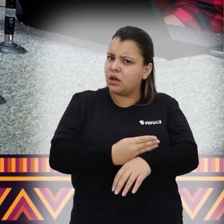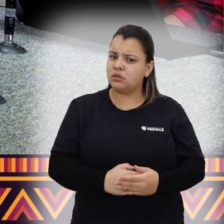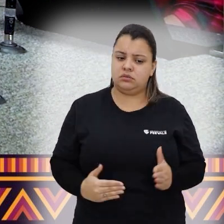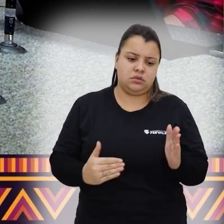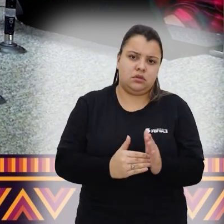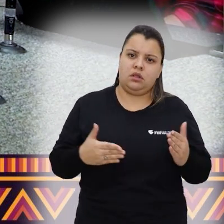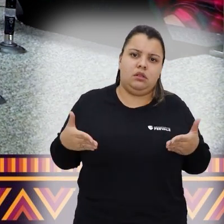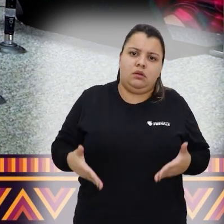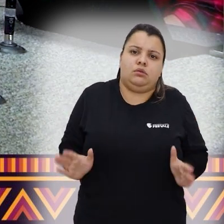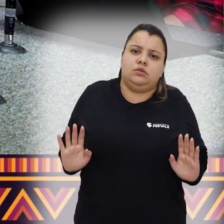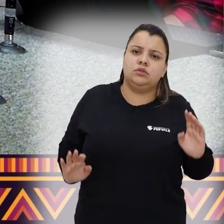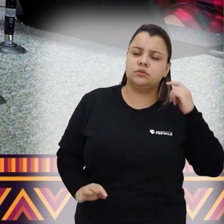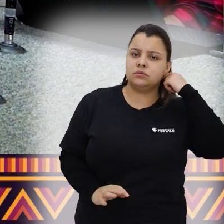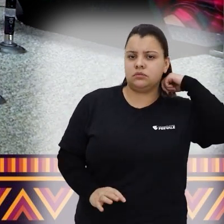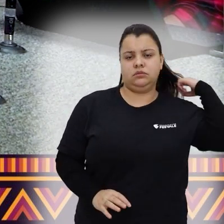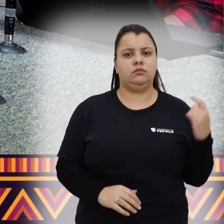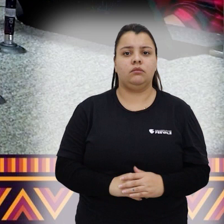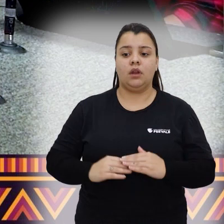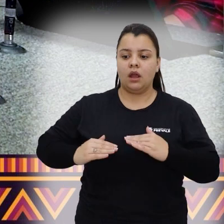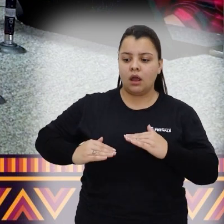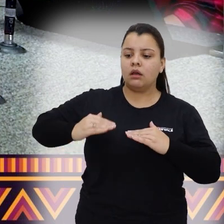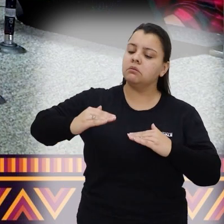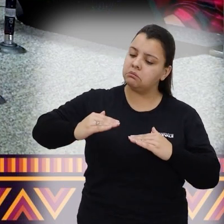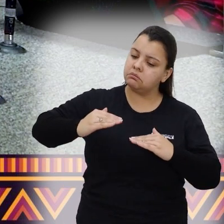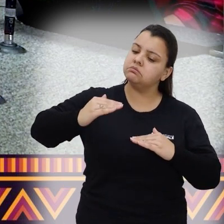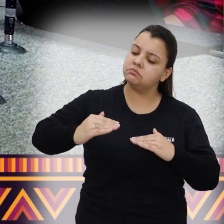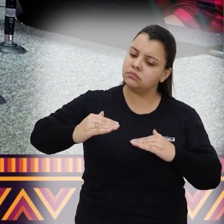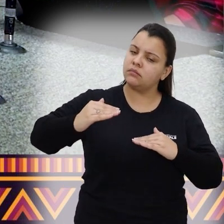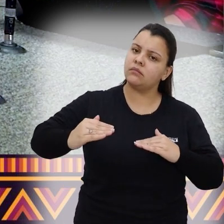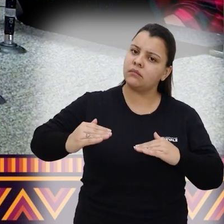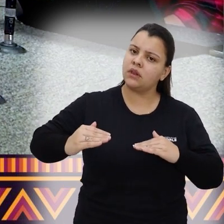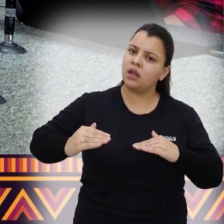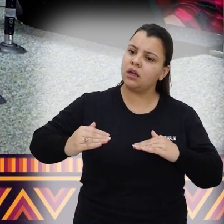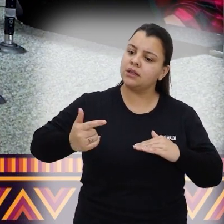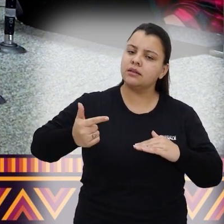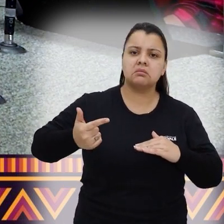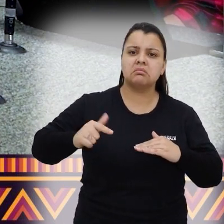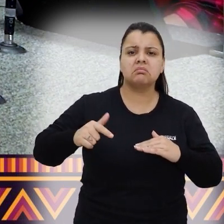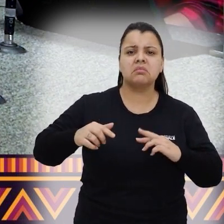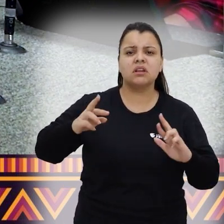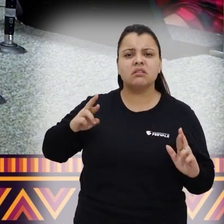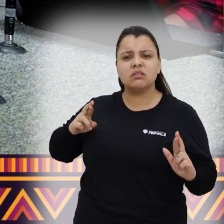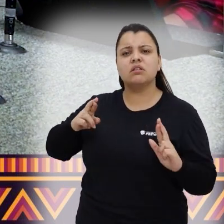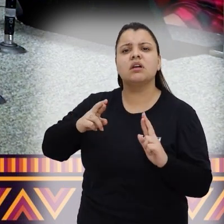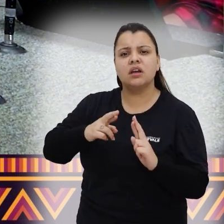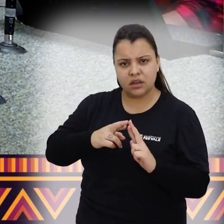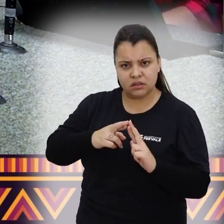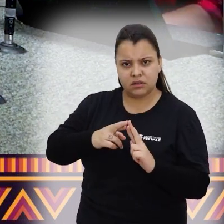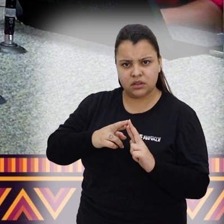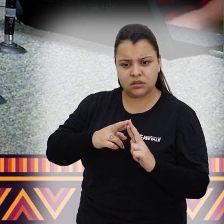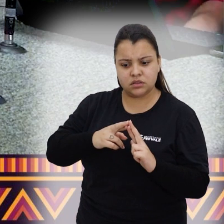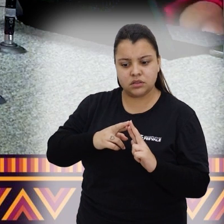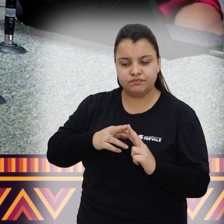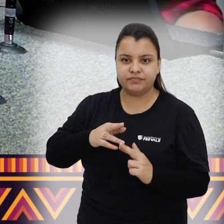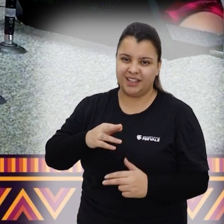são brancos, né? E cresço sem as referências de um